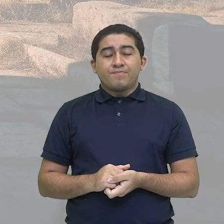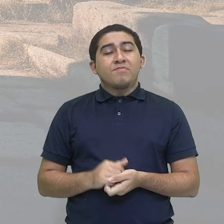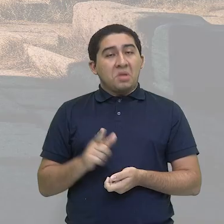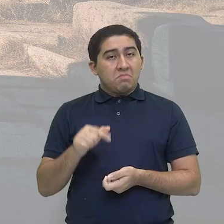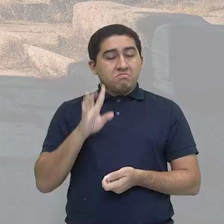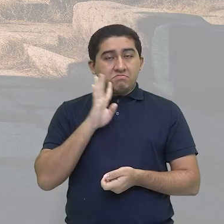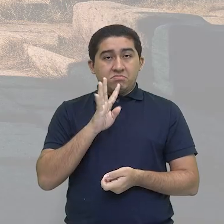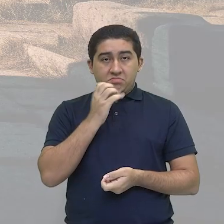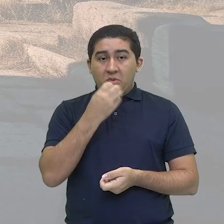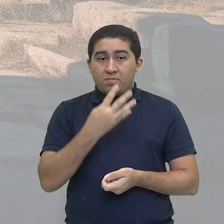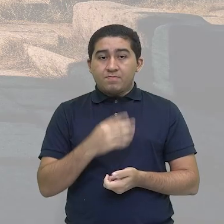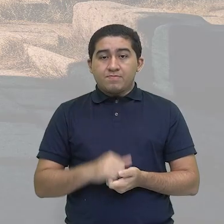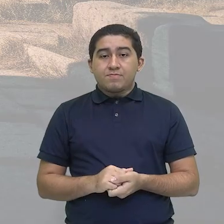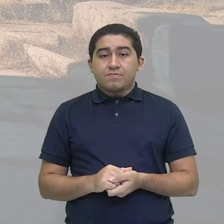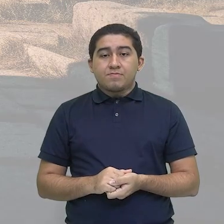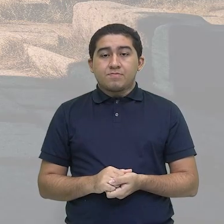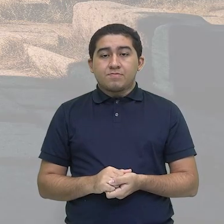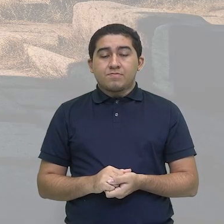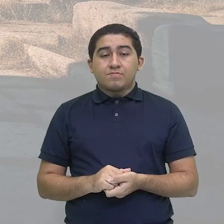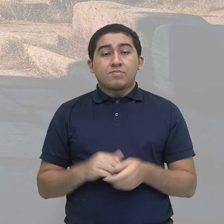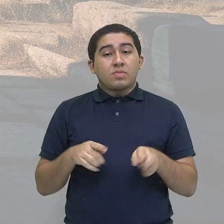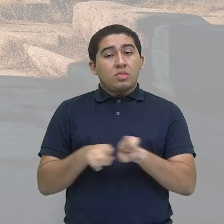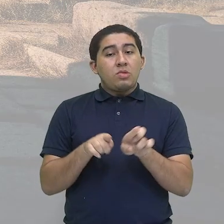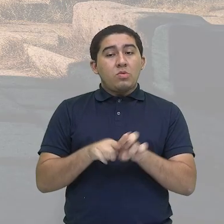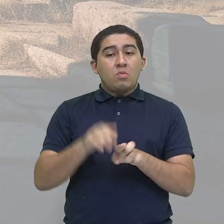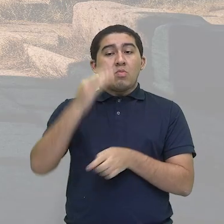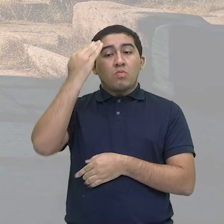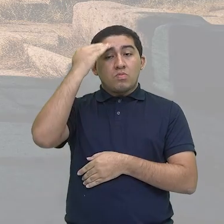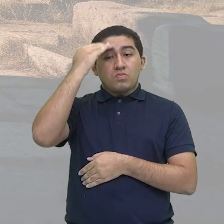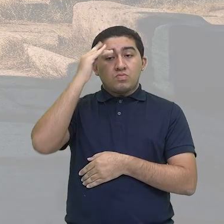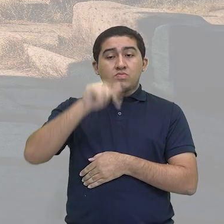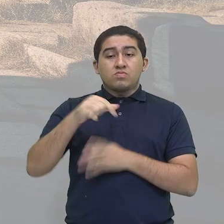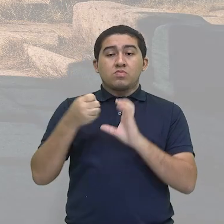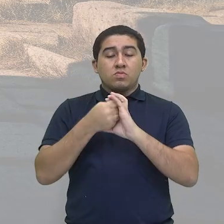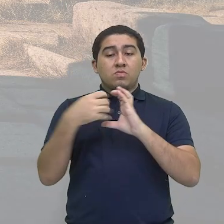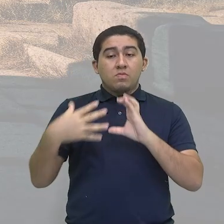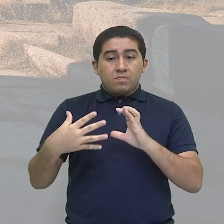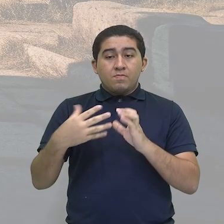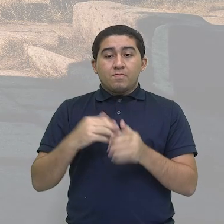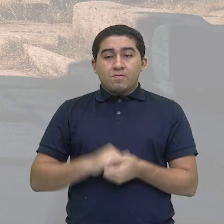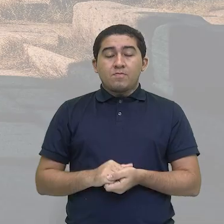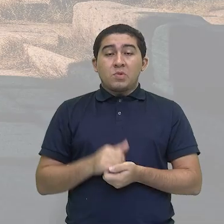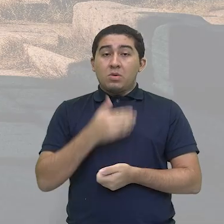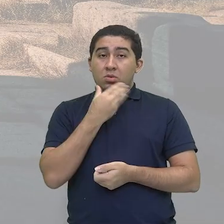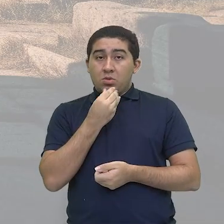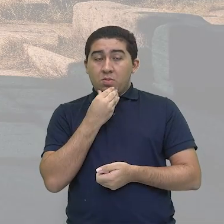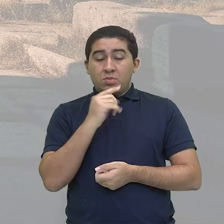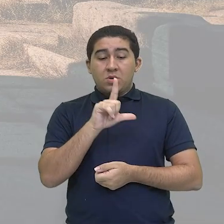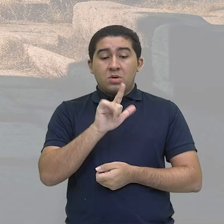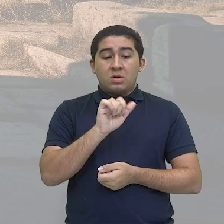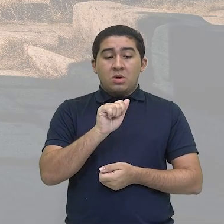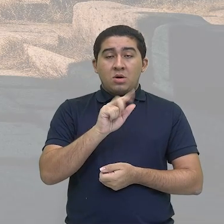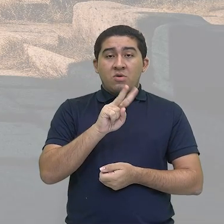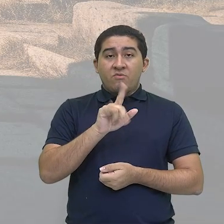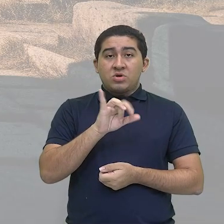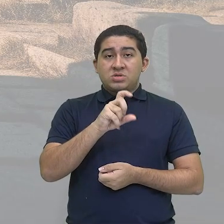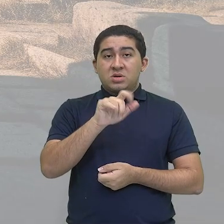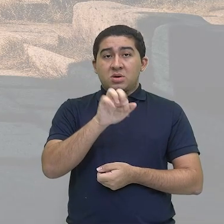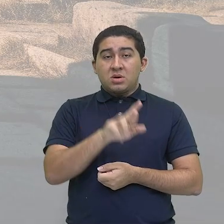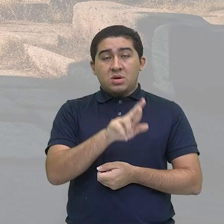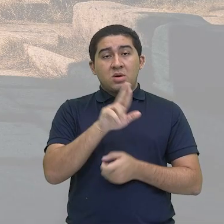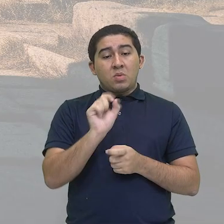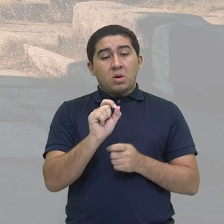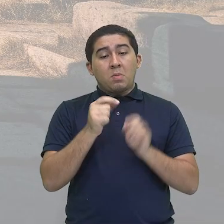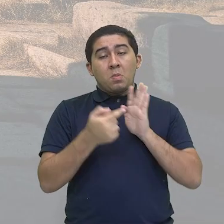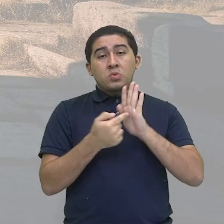que legal, E a partir daí, Lavoisier, ele estruturou